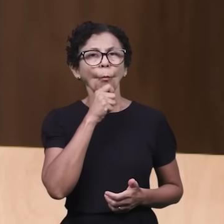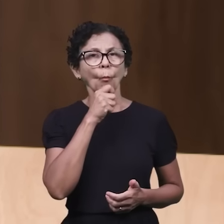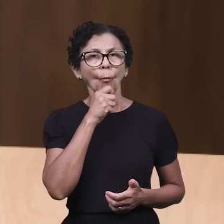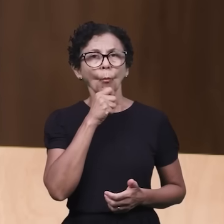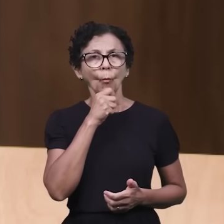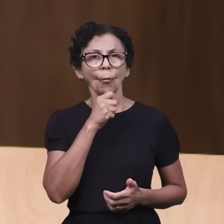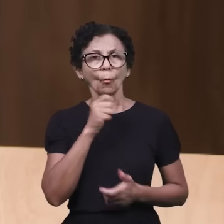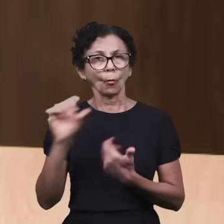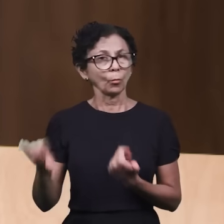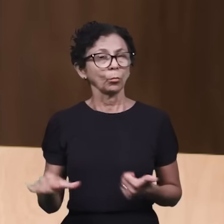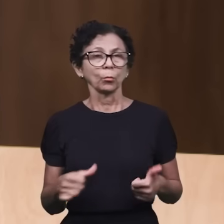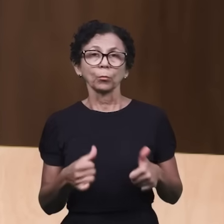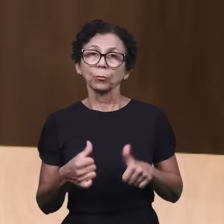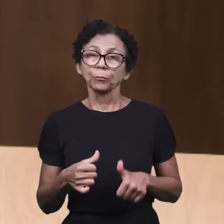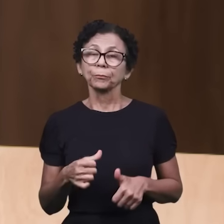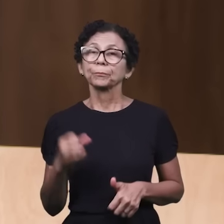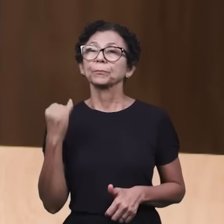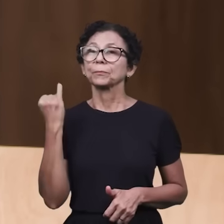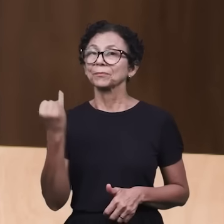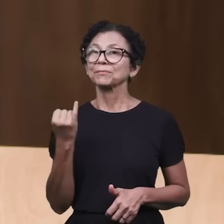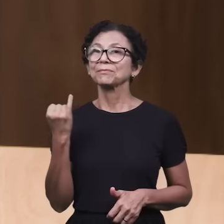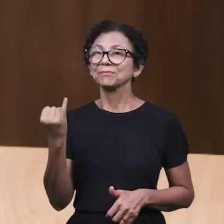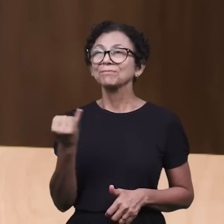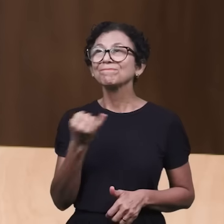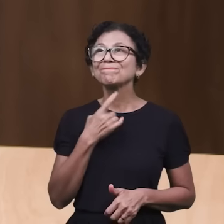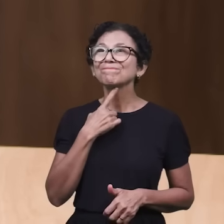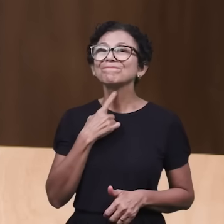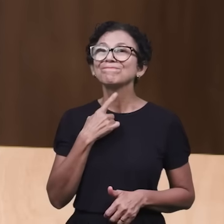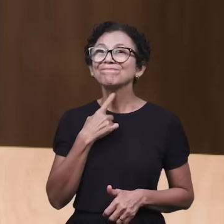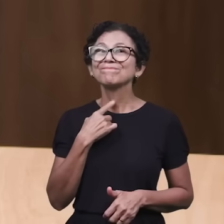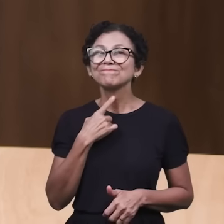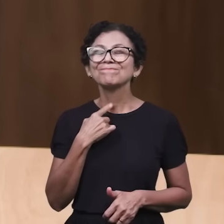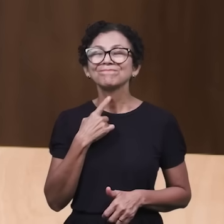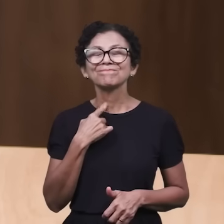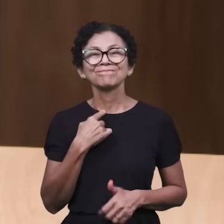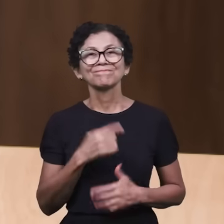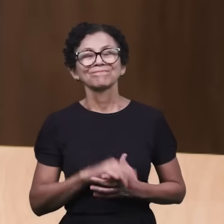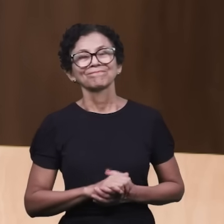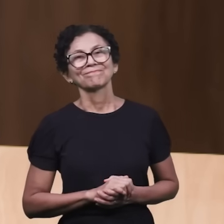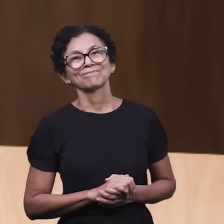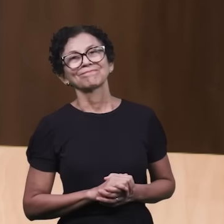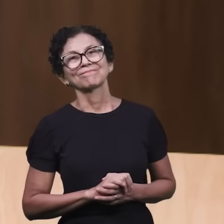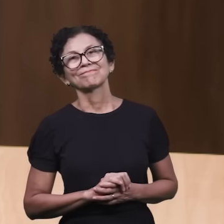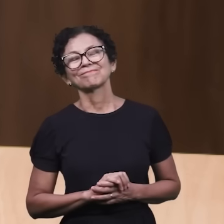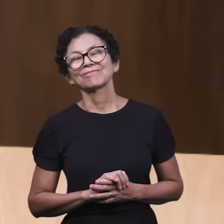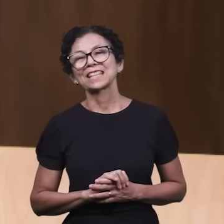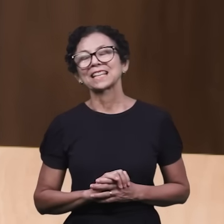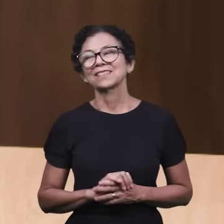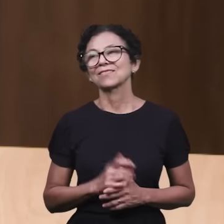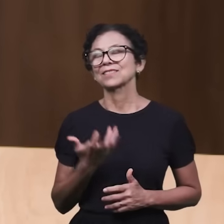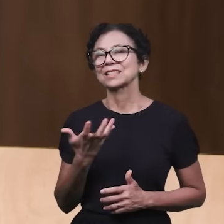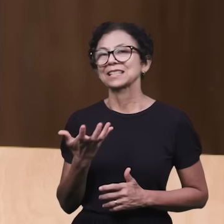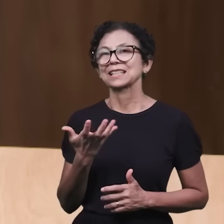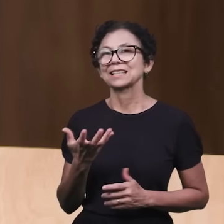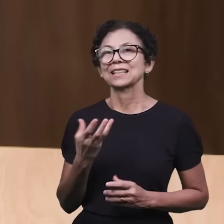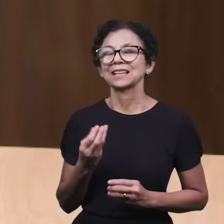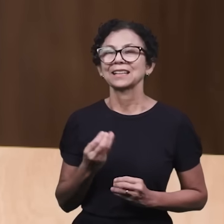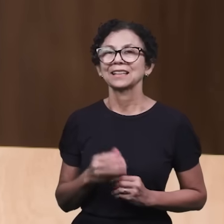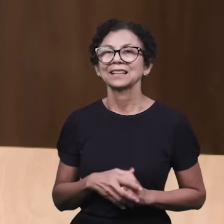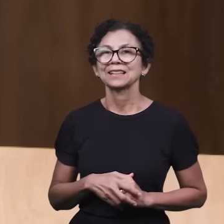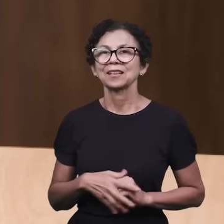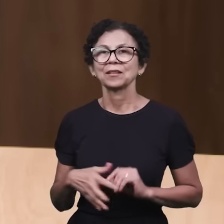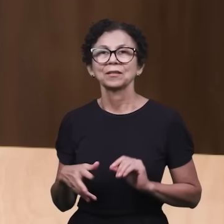você quer uma mudança, você quer passar a pertencer à igreja como corpo e tudo mais, se integrar na vida da igreja.